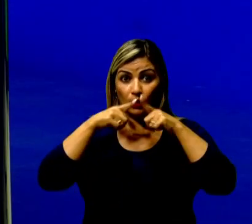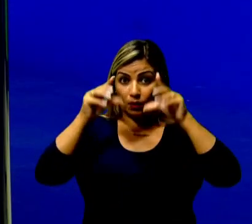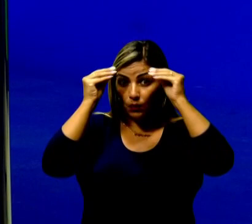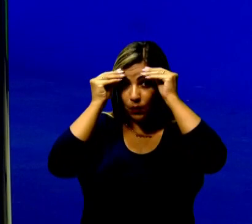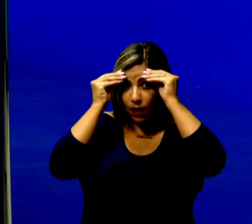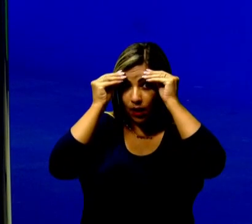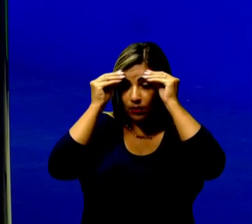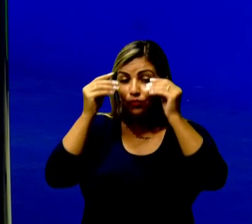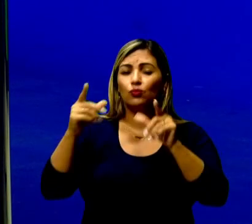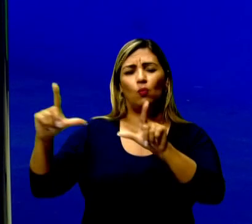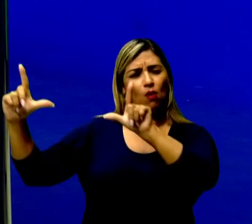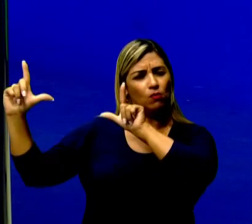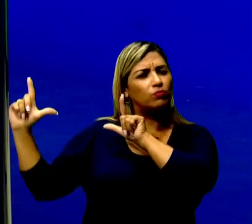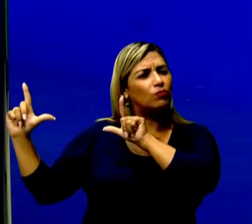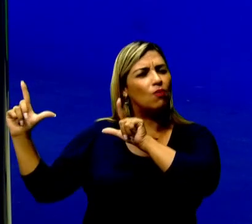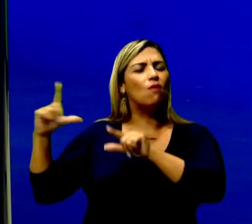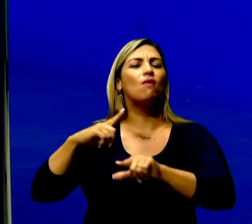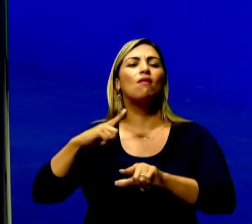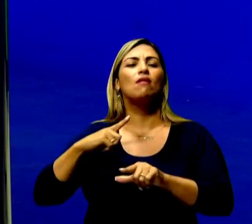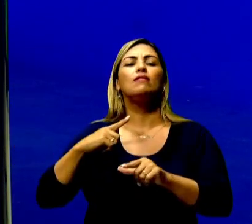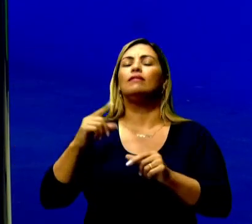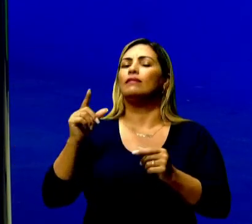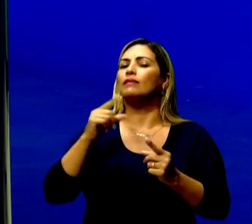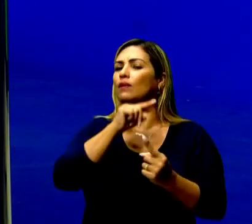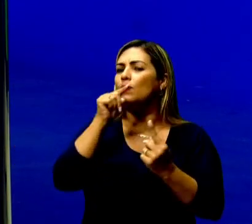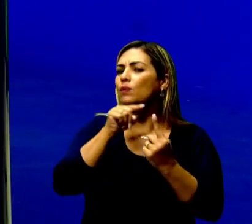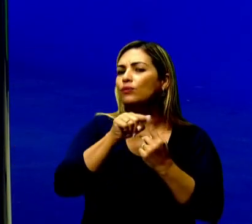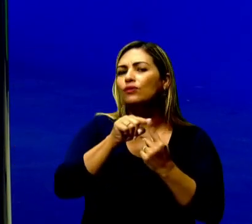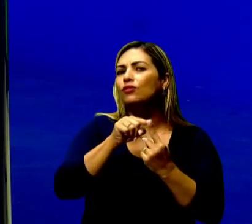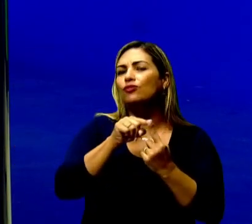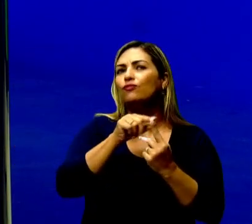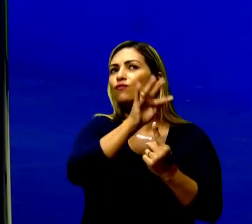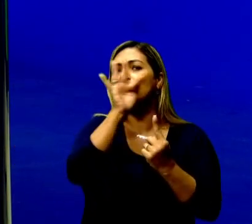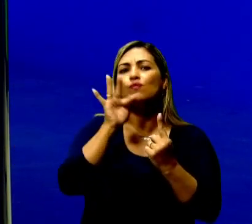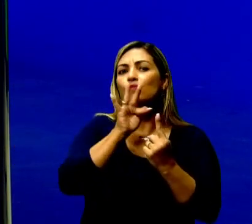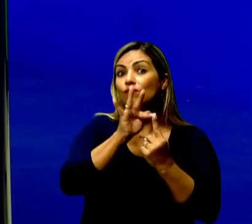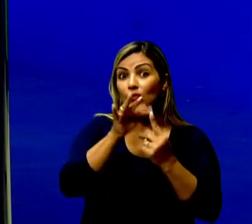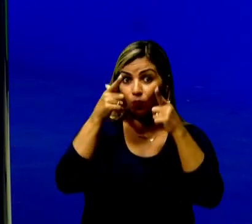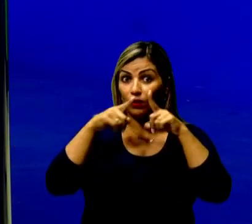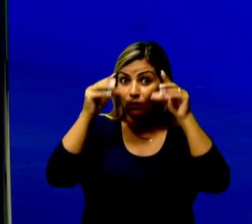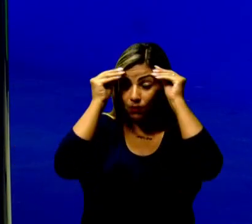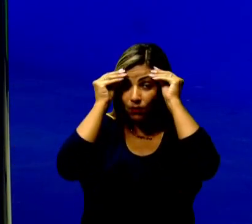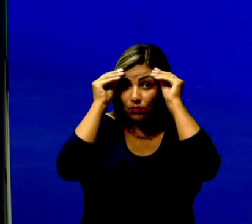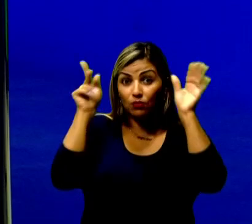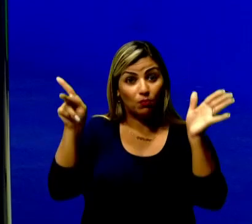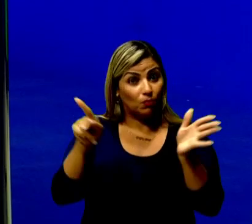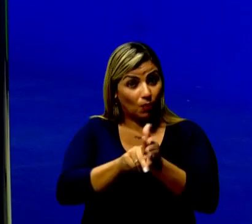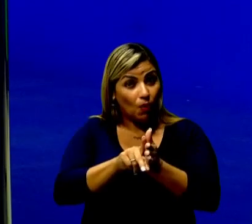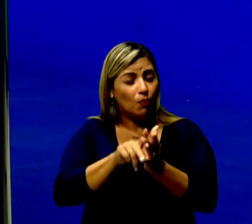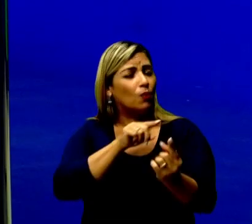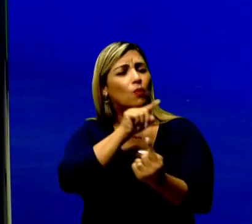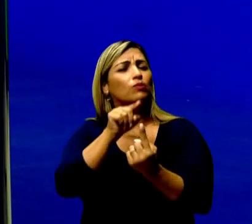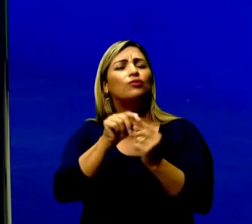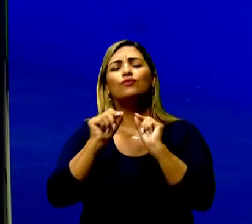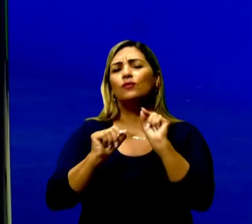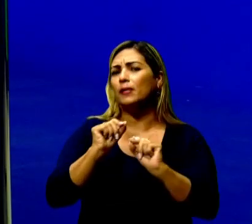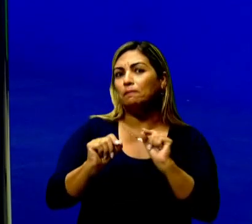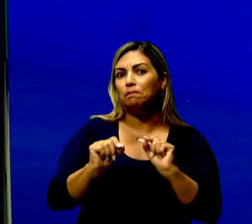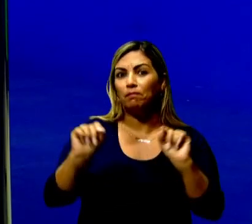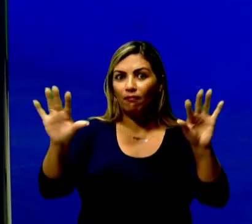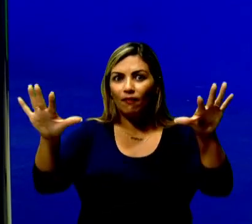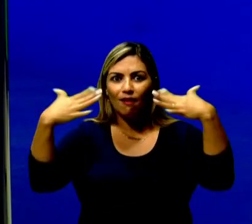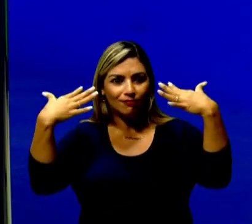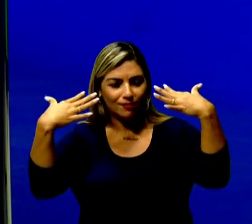o outdoor ele é exerce uma função de linguagem que tem como objetivo chamar